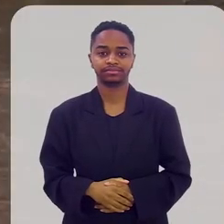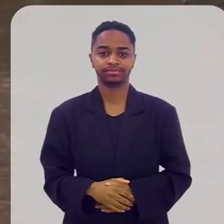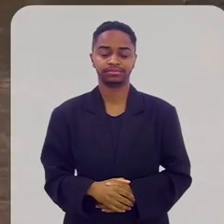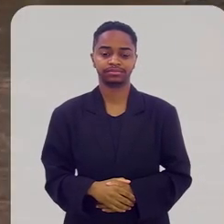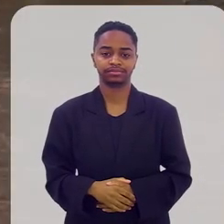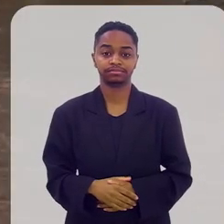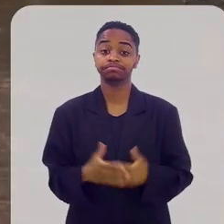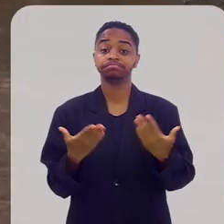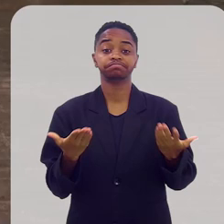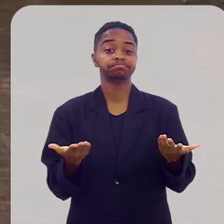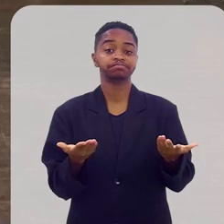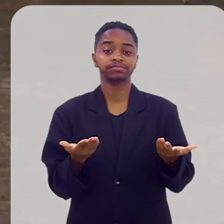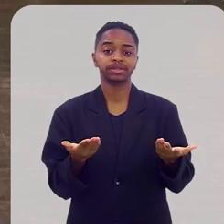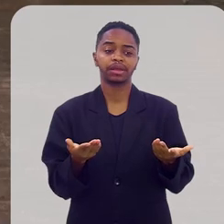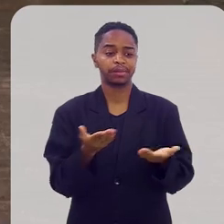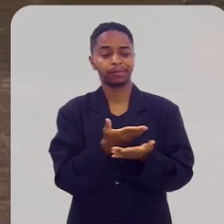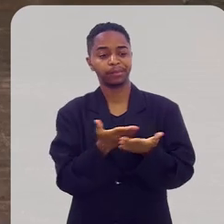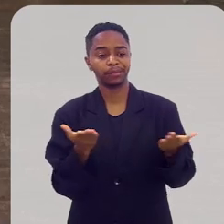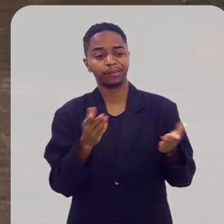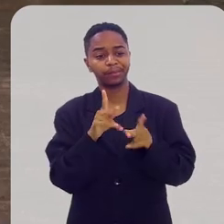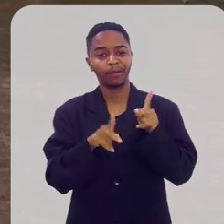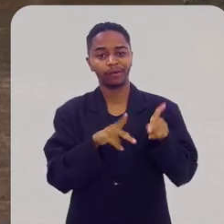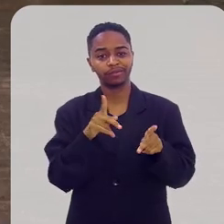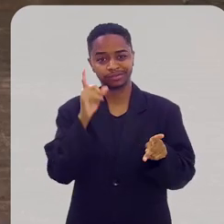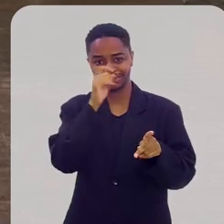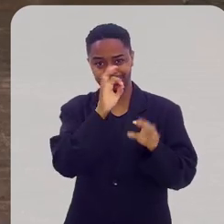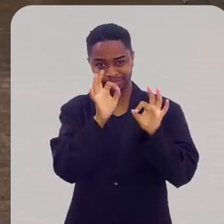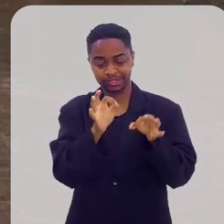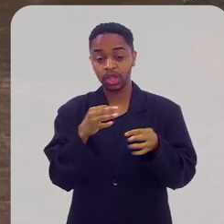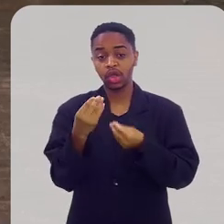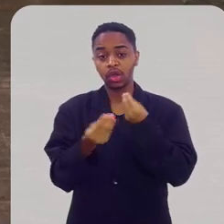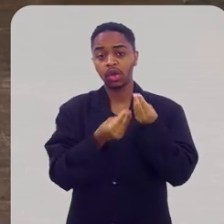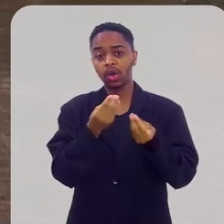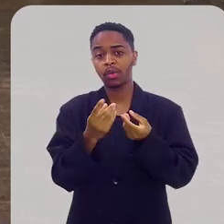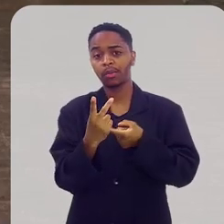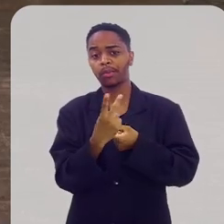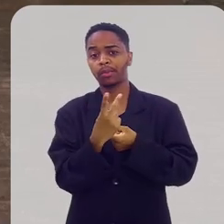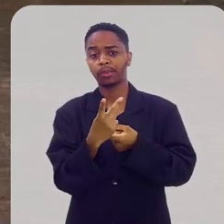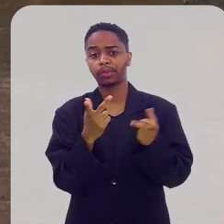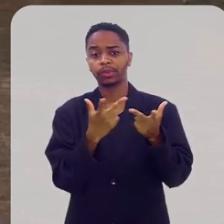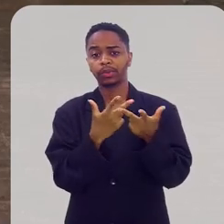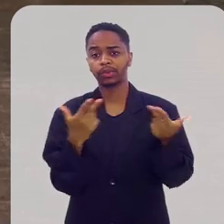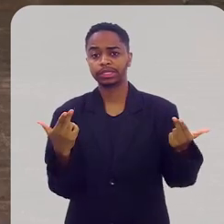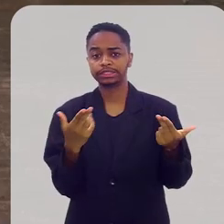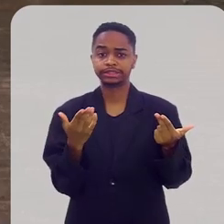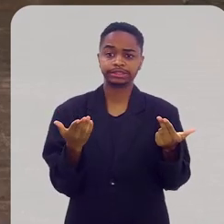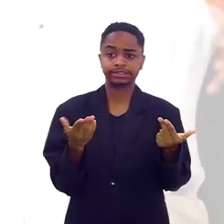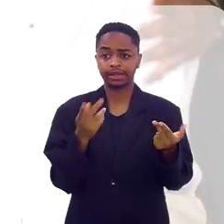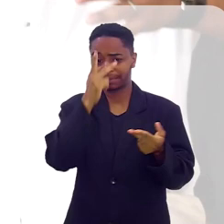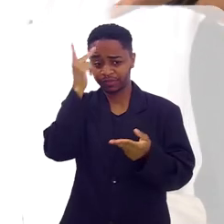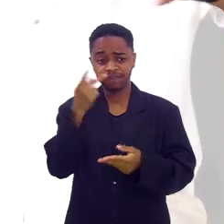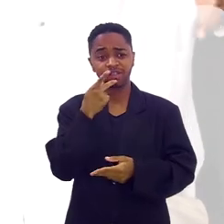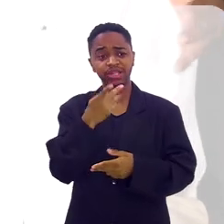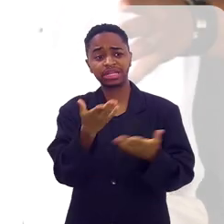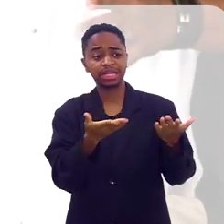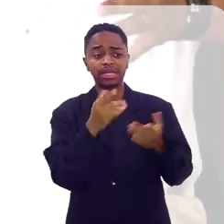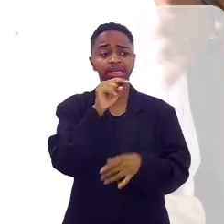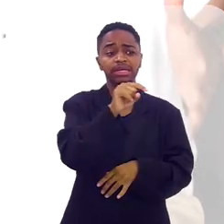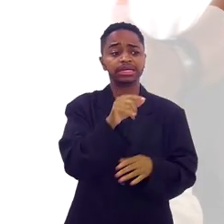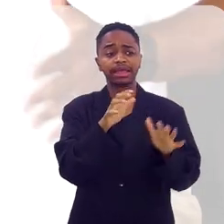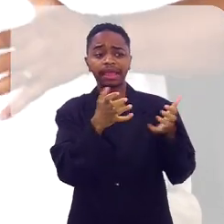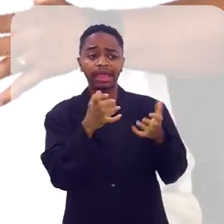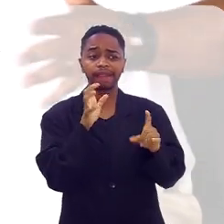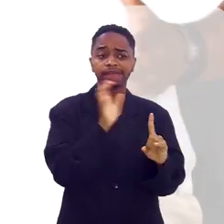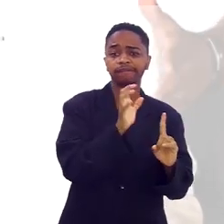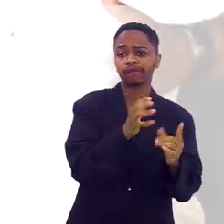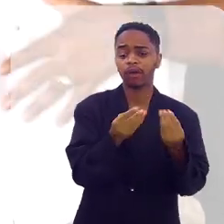Iago, e aí, filho, esse povo é danado, né? Como faz para se preservar dessa coisa, todo mundo... Iago,